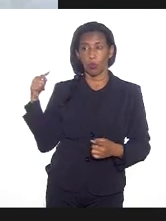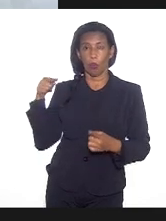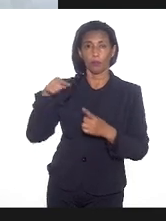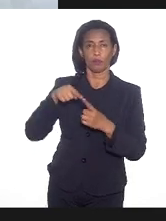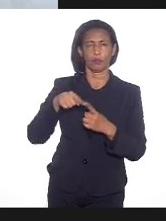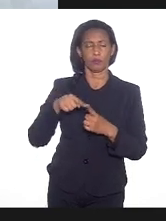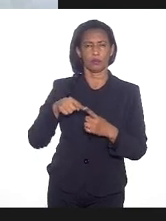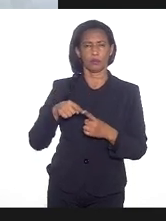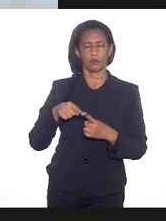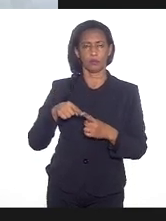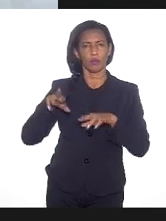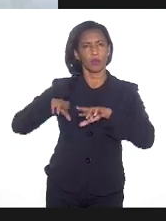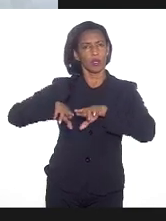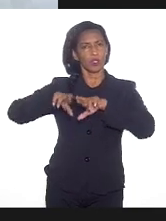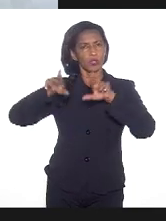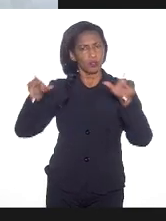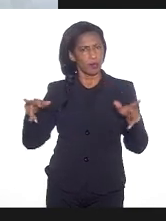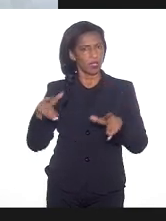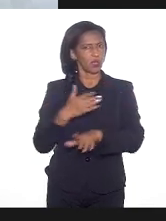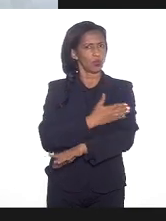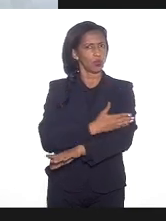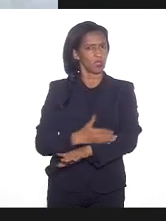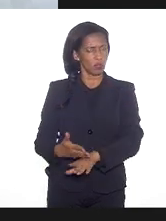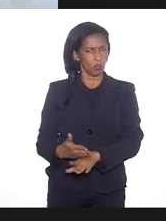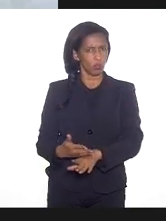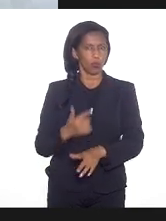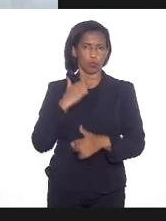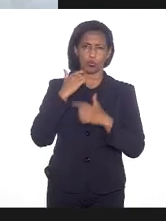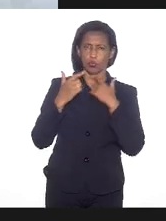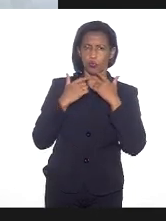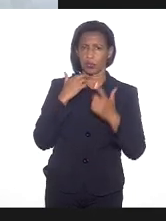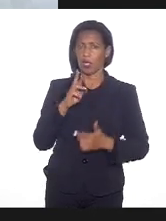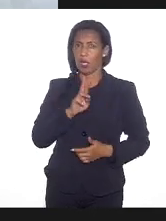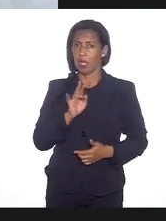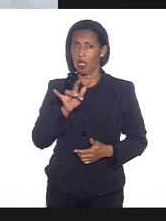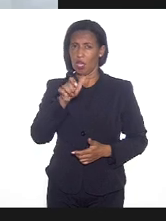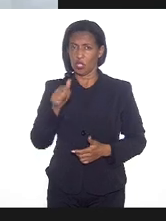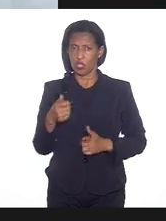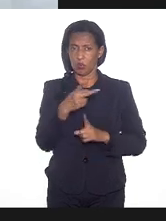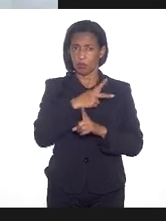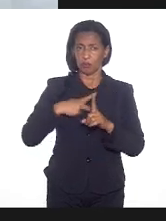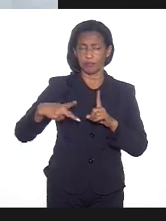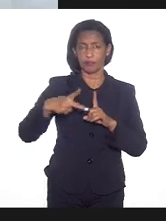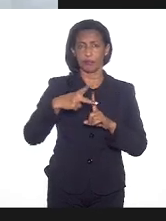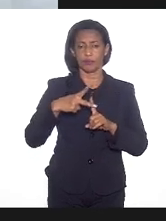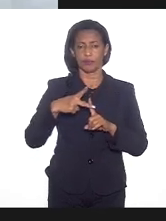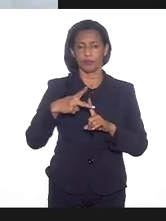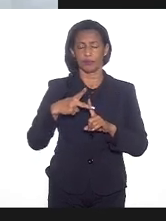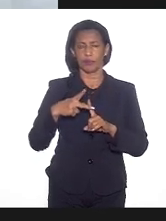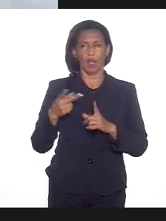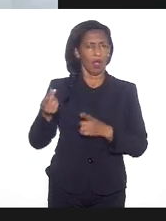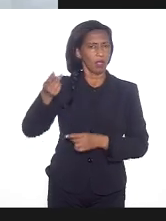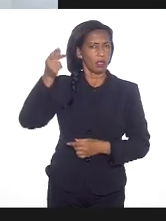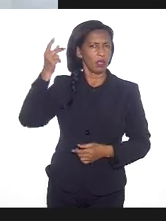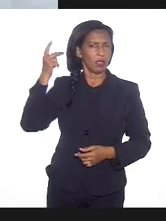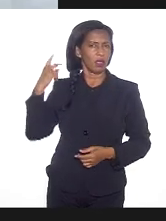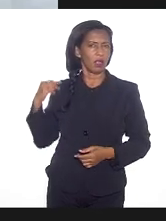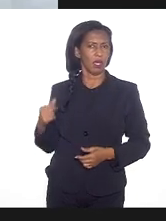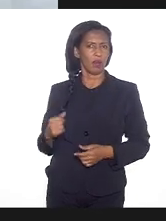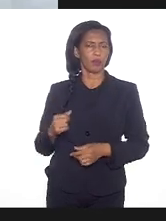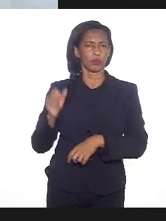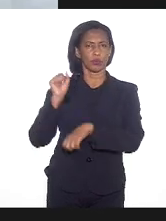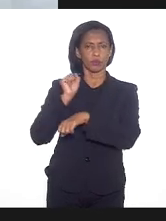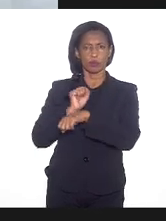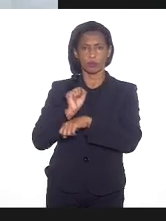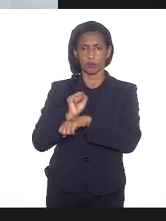objetiva. Diferente do que se costuma pintar, o regime próprio de previdência social há tempos deixou de dizer